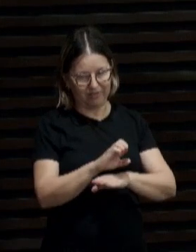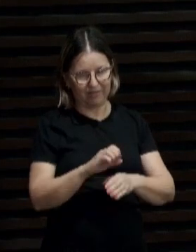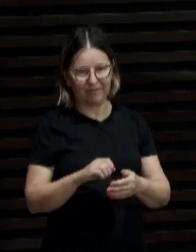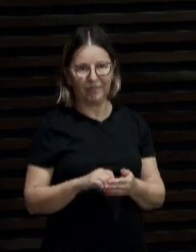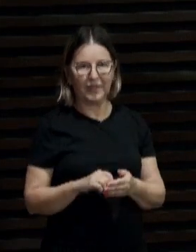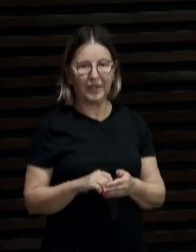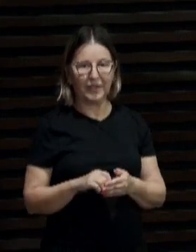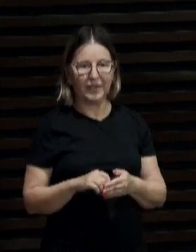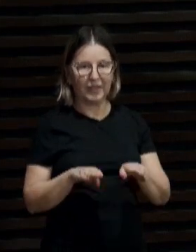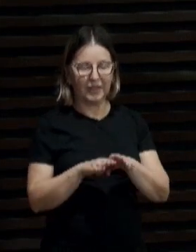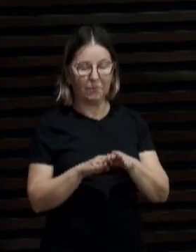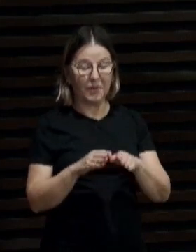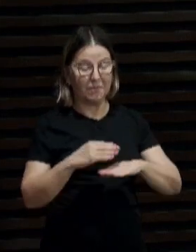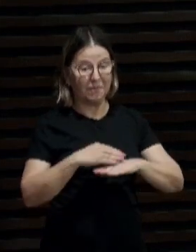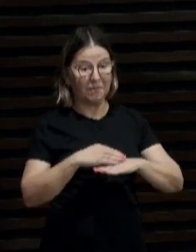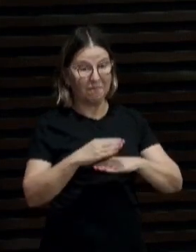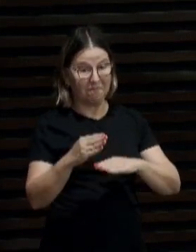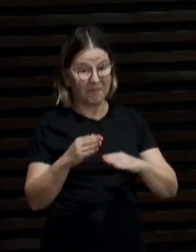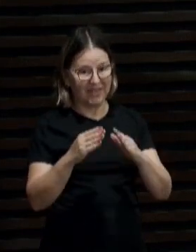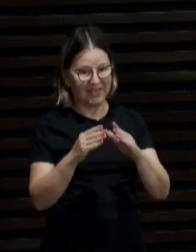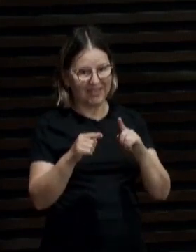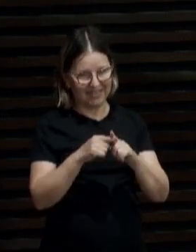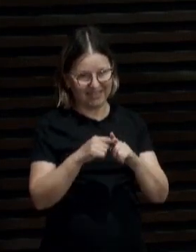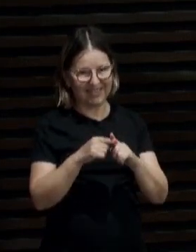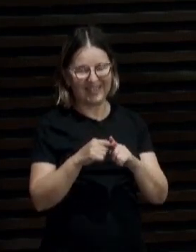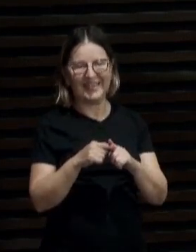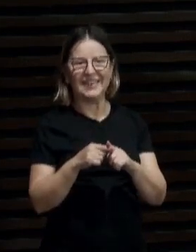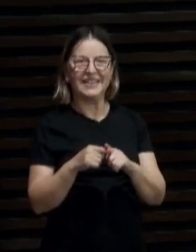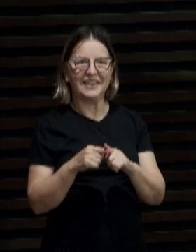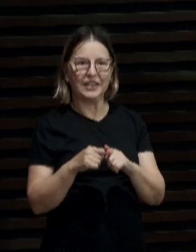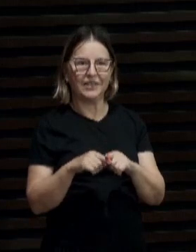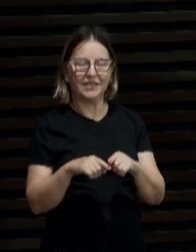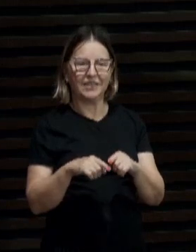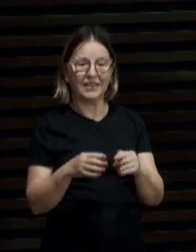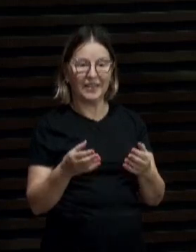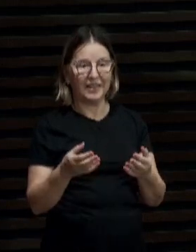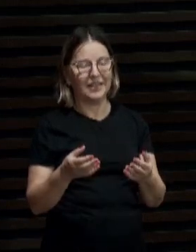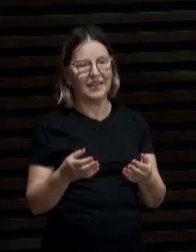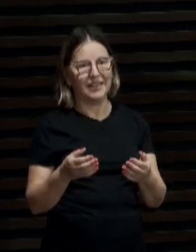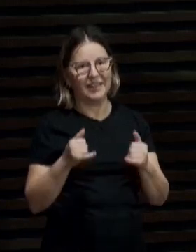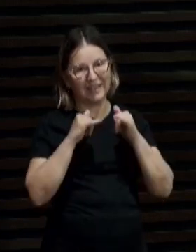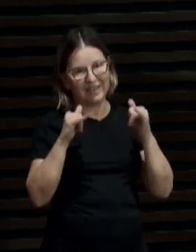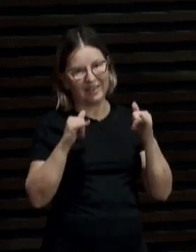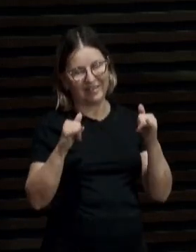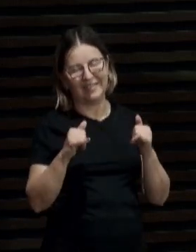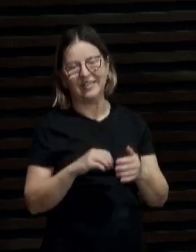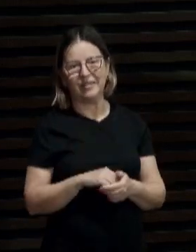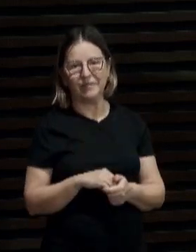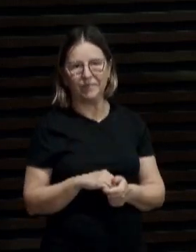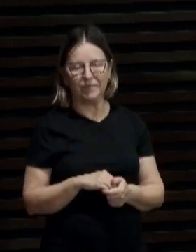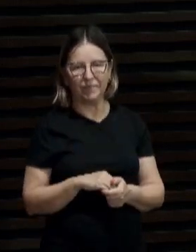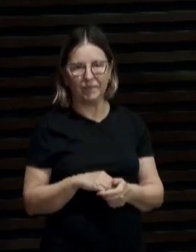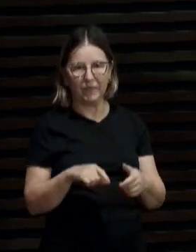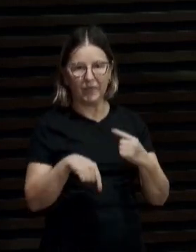Menor, elas foram iniciadas, elas foram evangelizadas. Ao boletim. Após a partida de